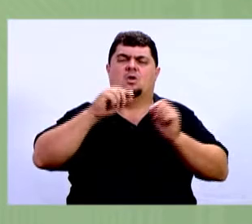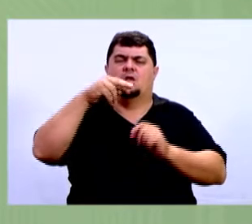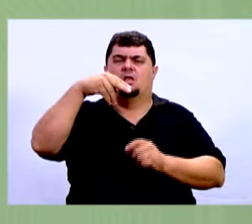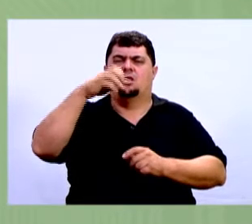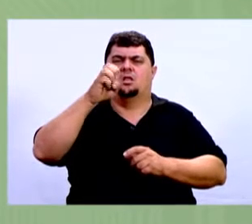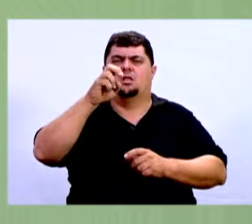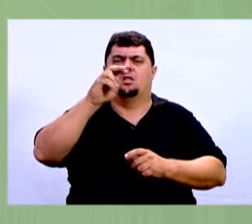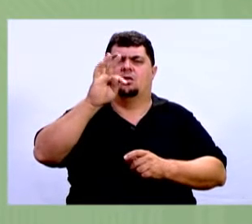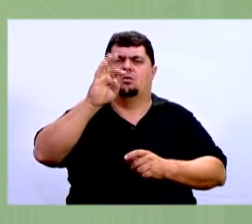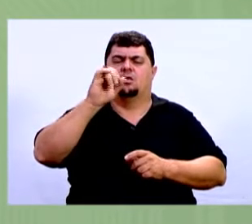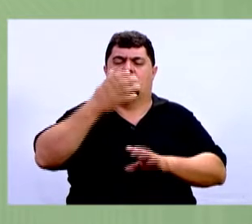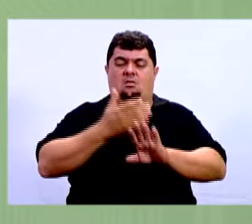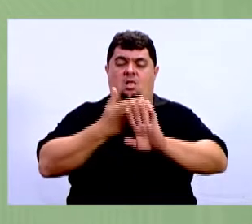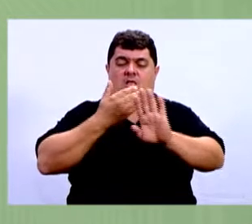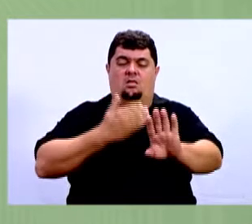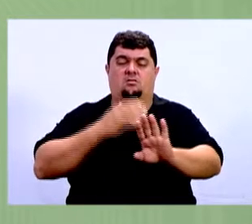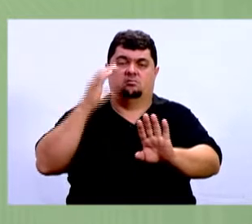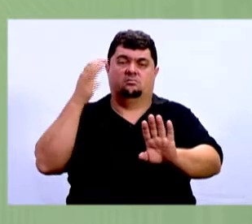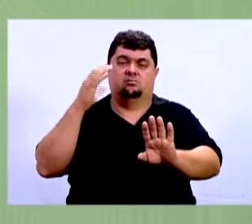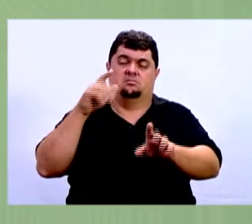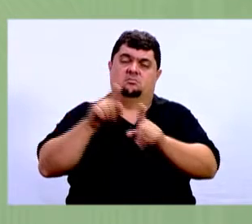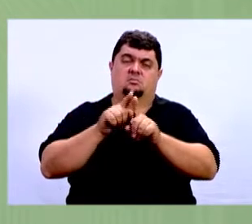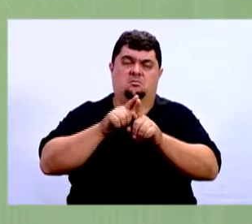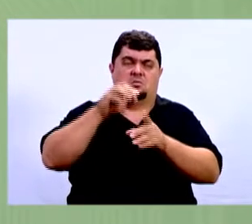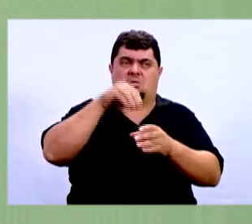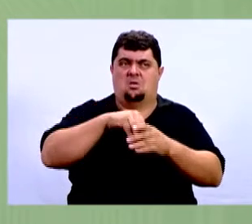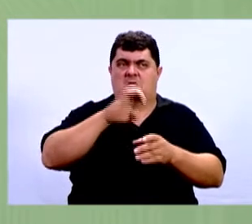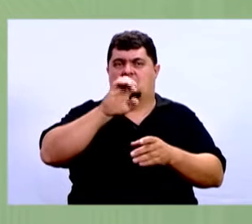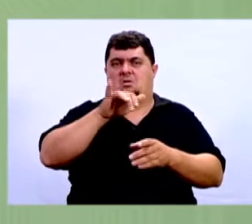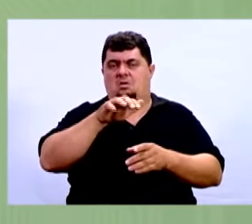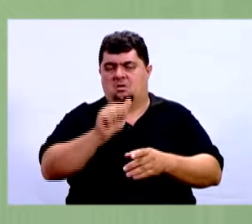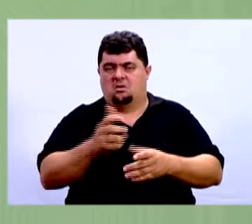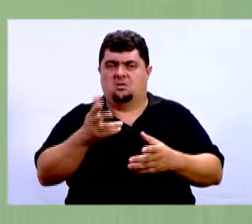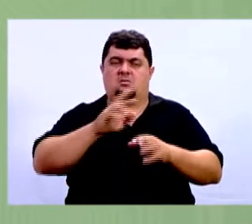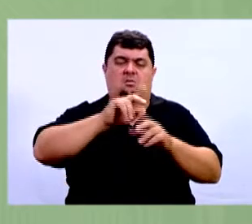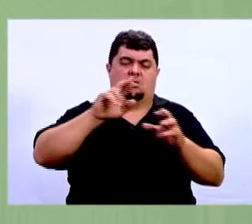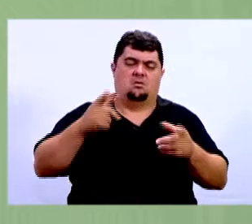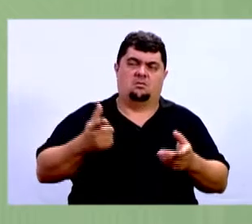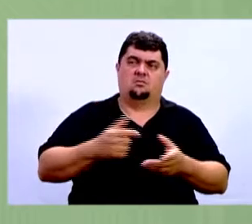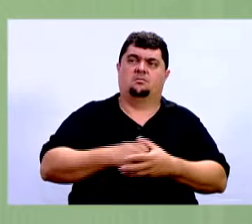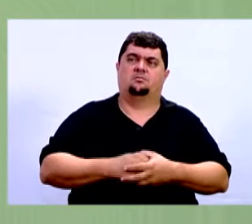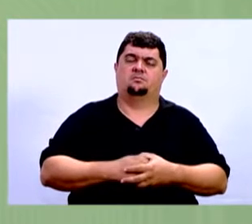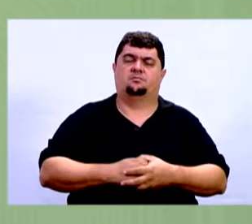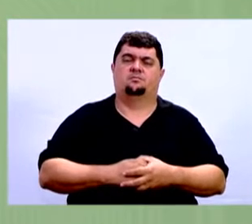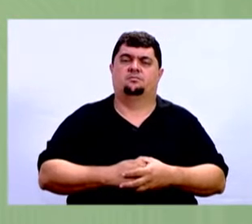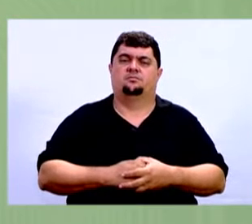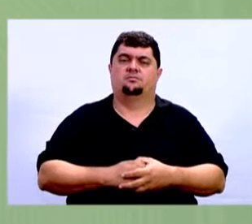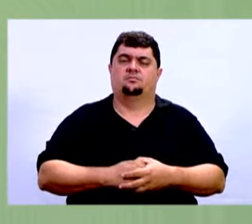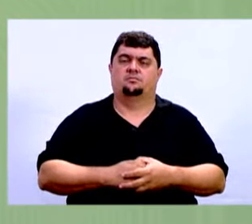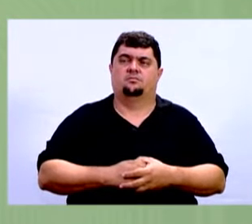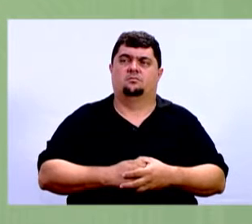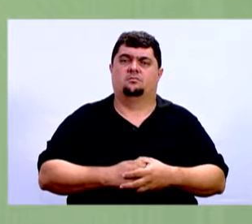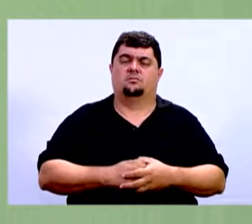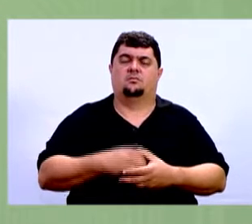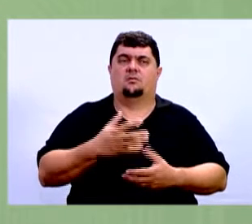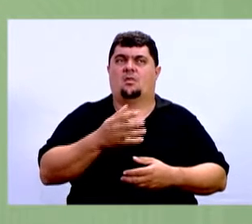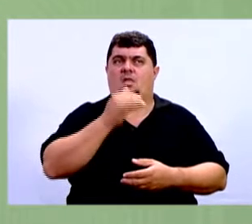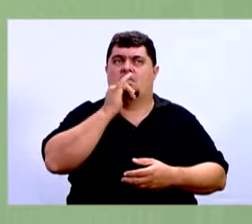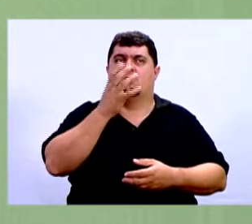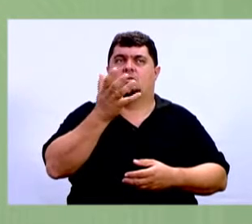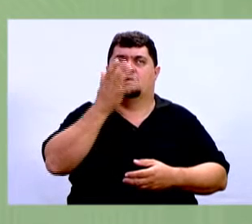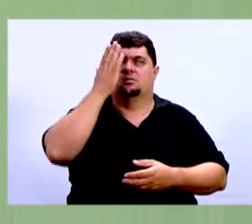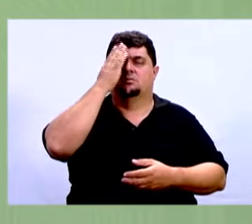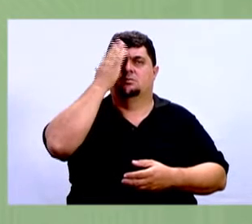científica, ou dentro da área da EJA, da diversidade, da inclusão social, né? Por exemplo, eu quero